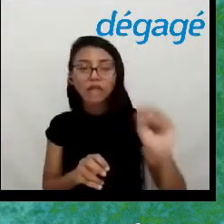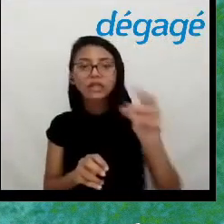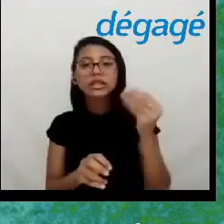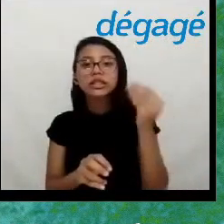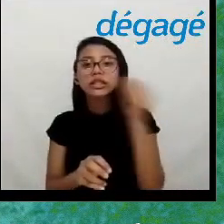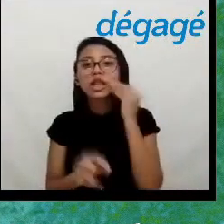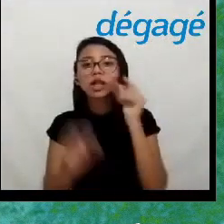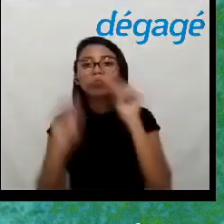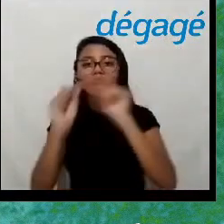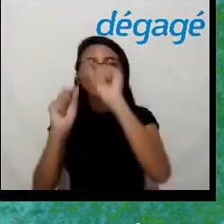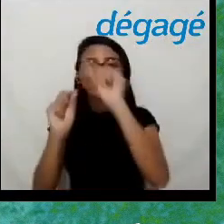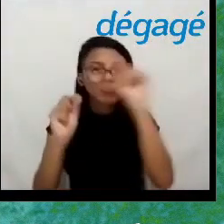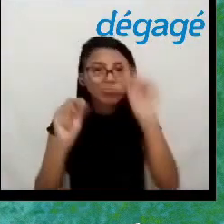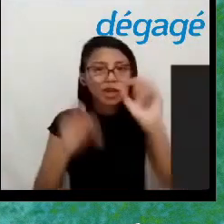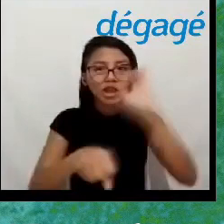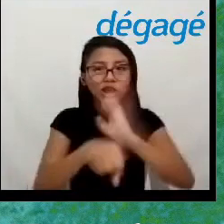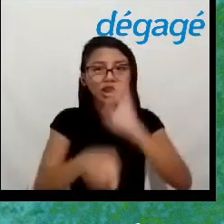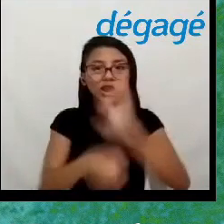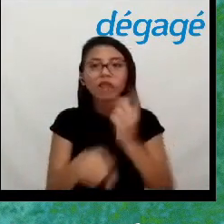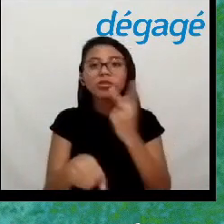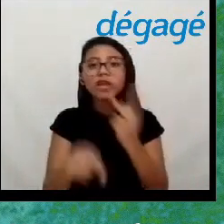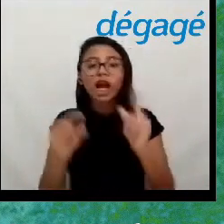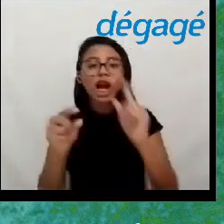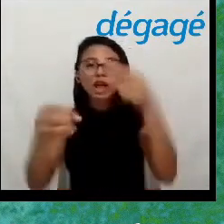nos anos 2000, já em